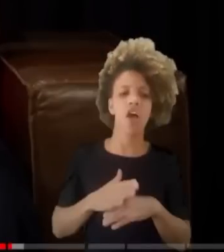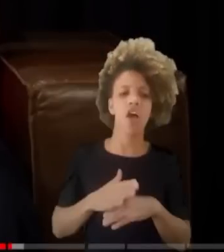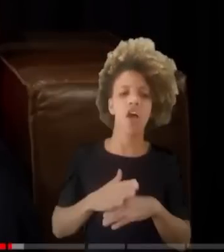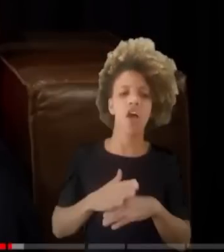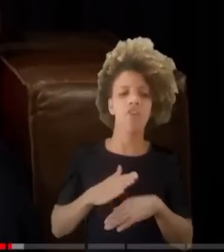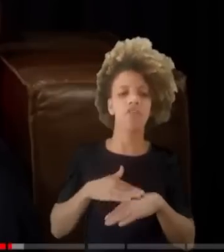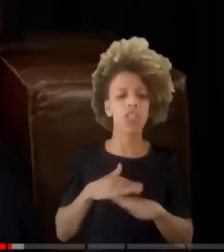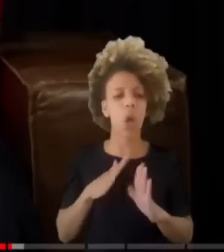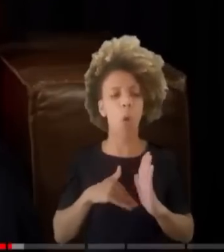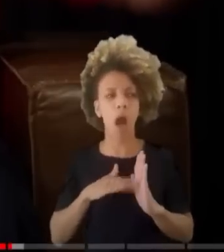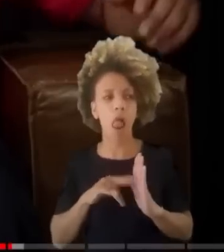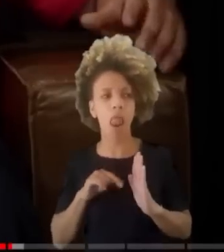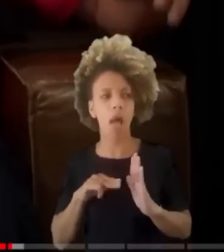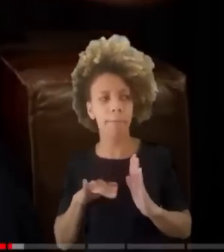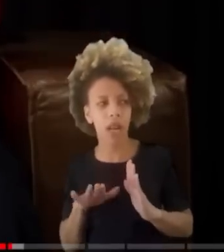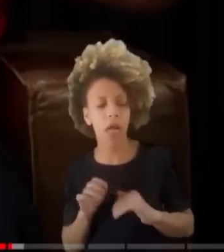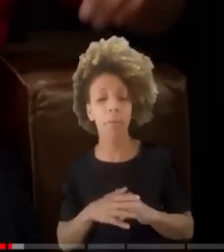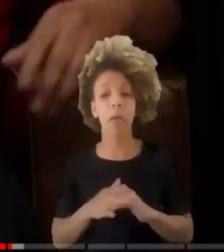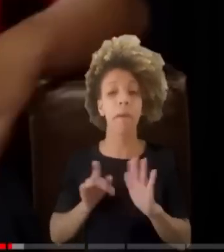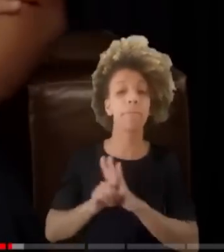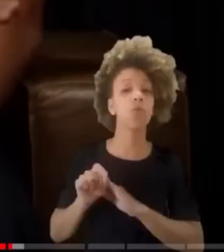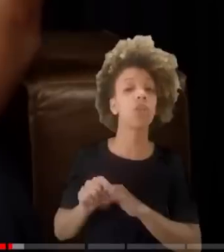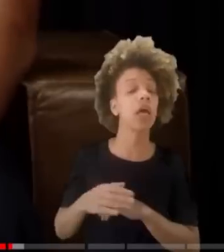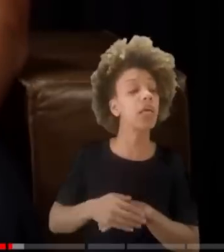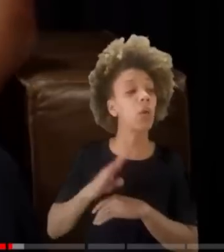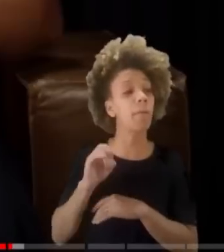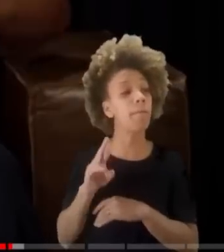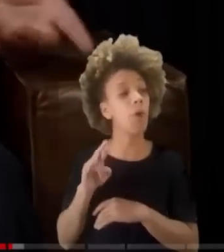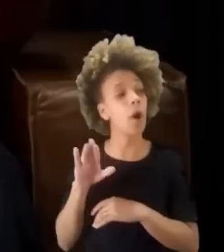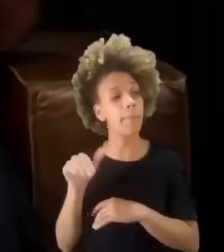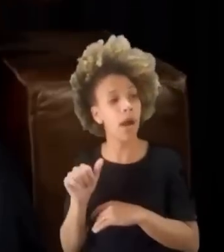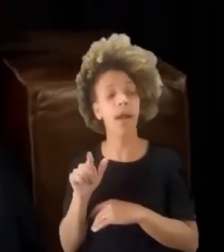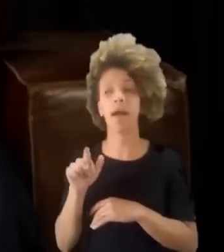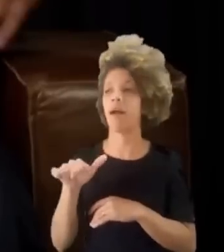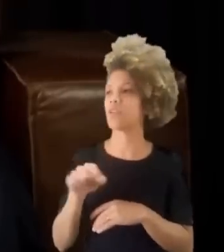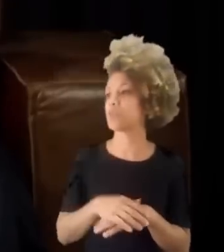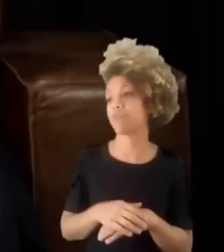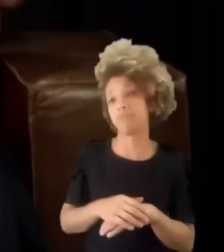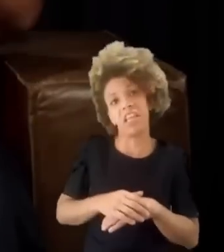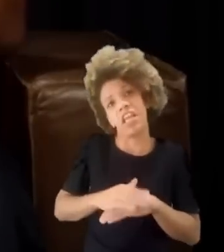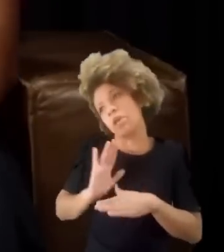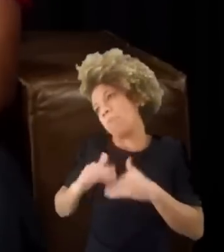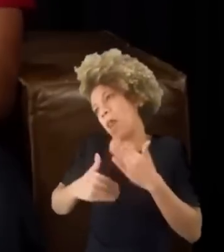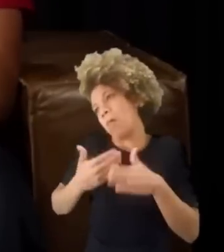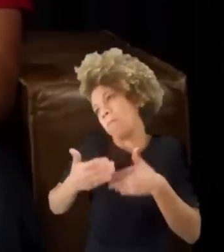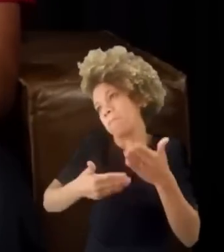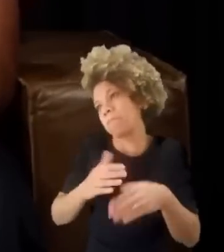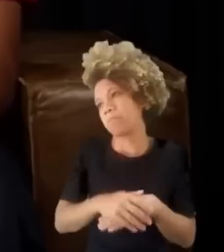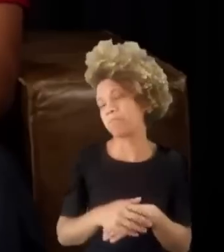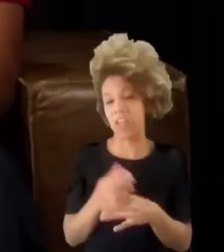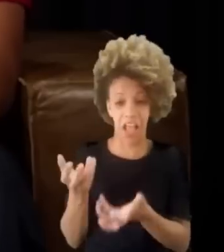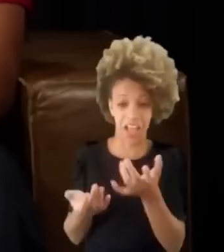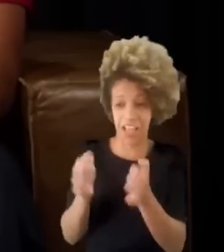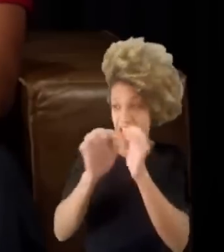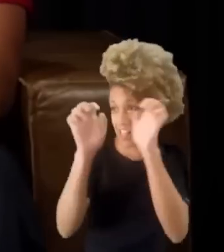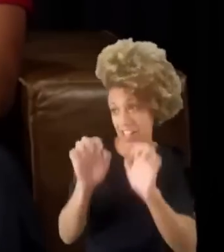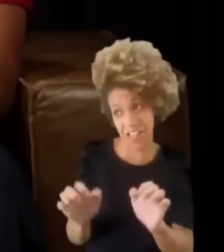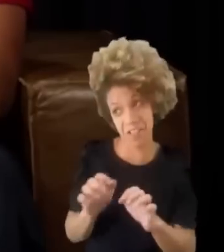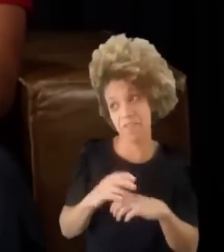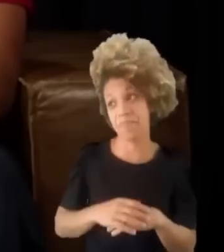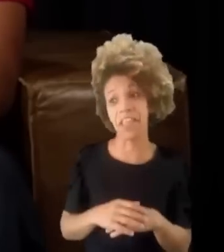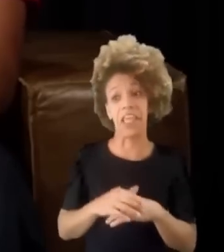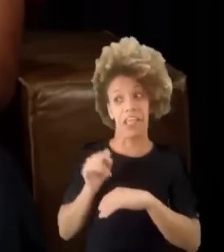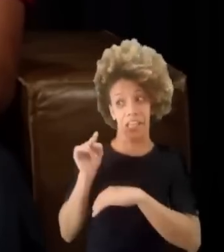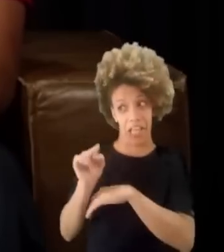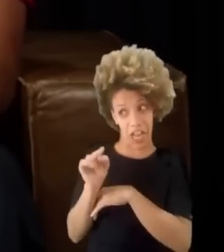a história com a pergunta né E perguntar quem foi o Borba Gato e disso aí foi desdobrando acabou virando a queima da estátua do Barba gato